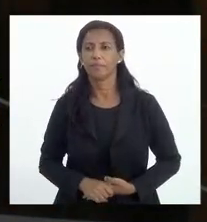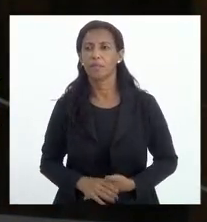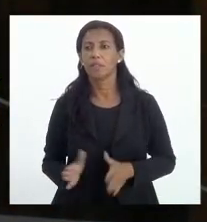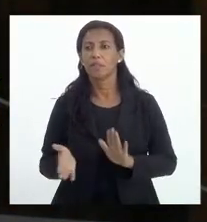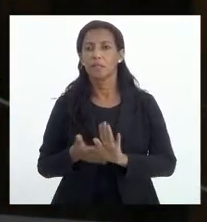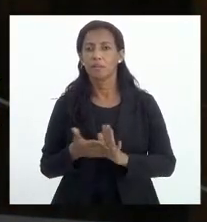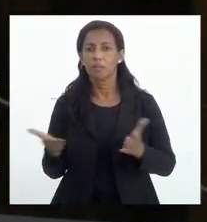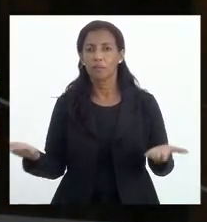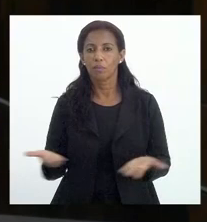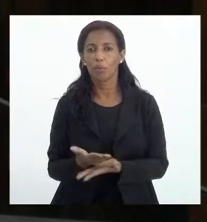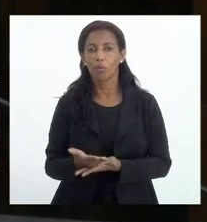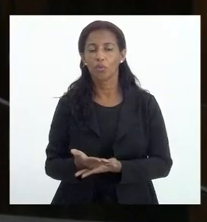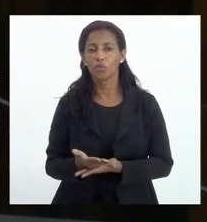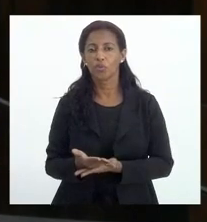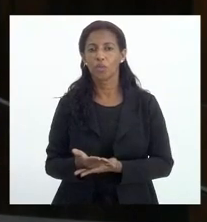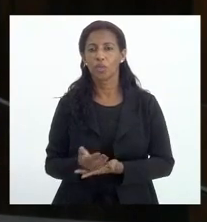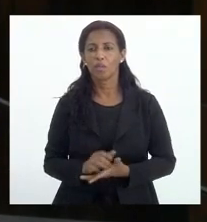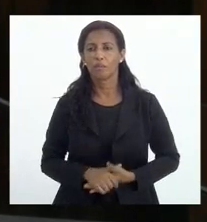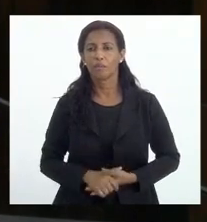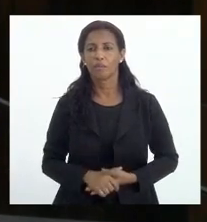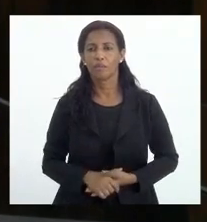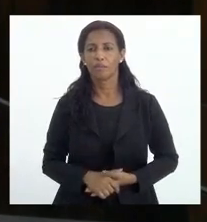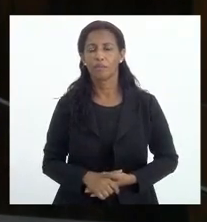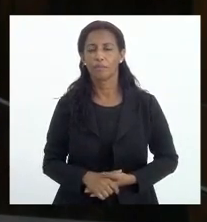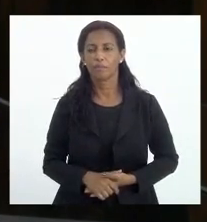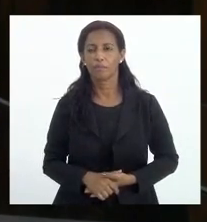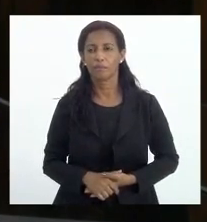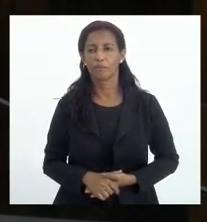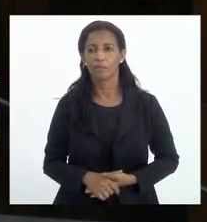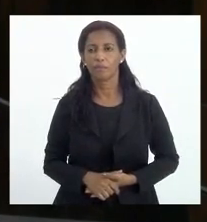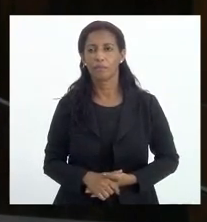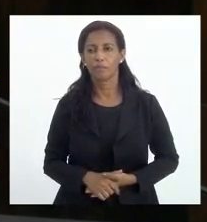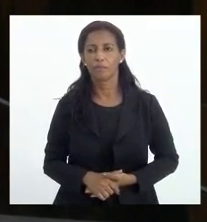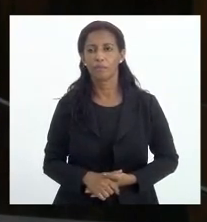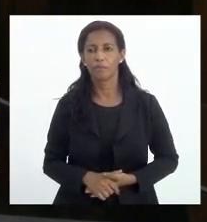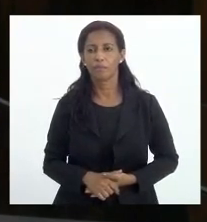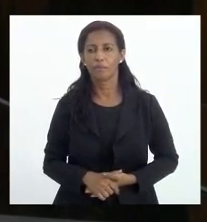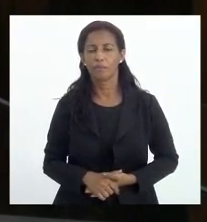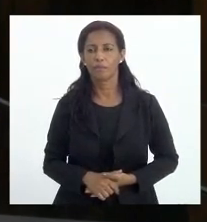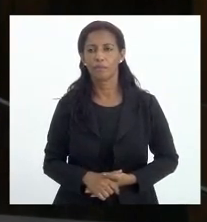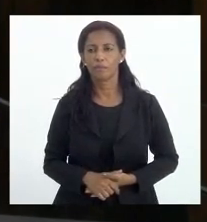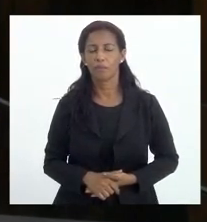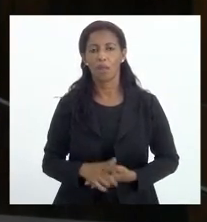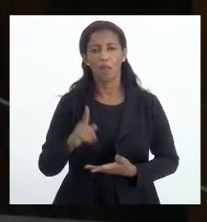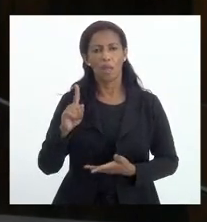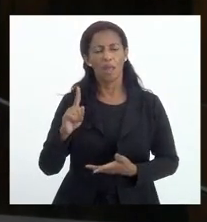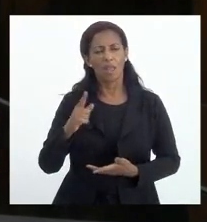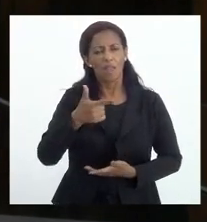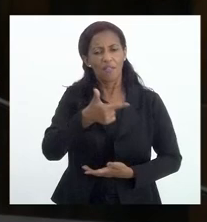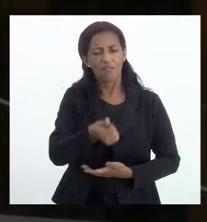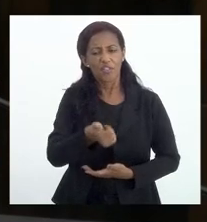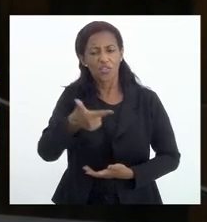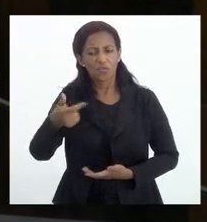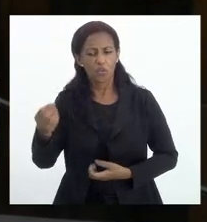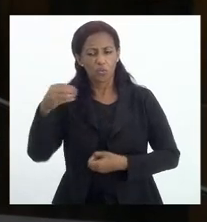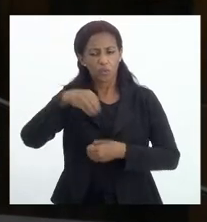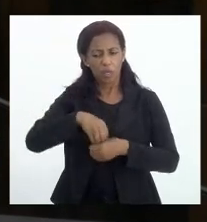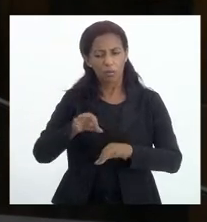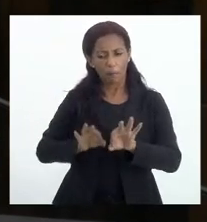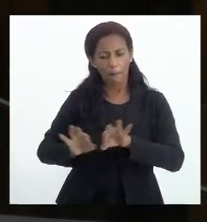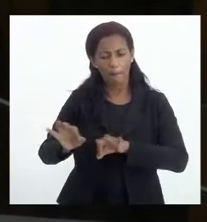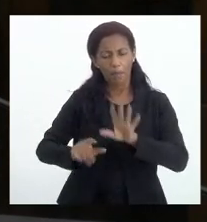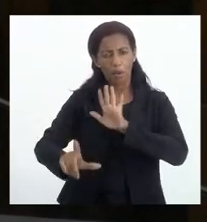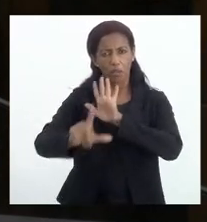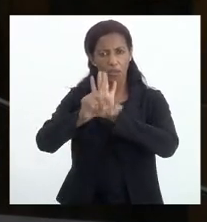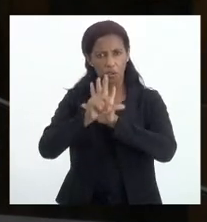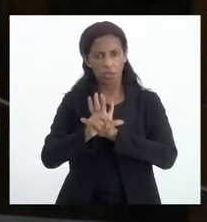propõe hoje é não correr o risco de estabelecer o 2021 de início nesse projeto de lei,